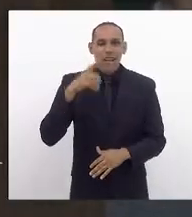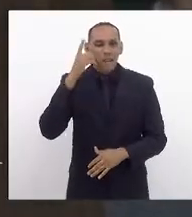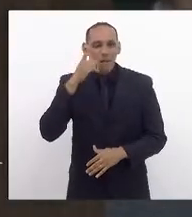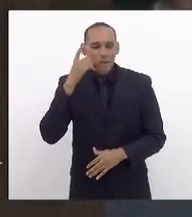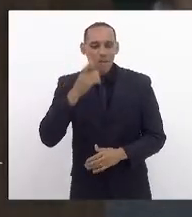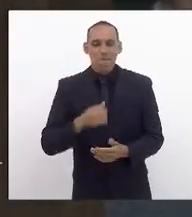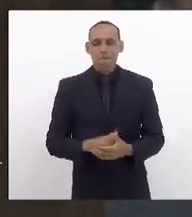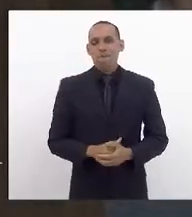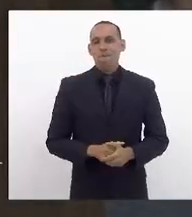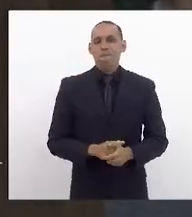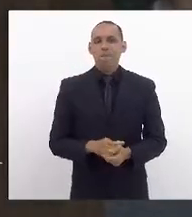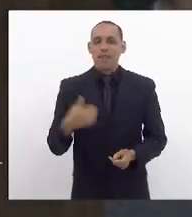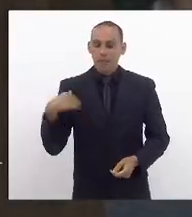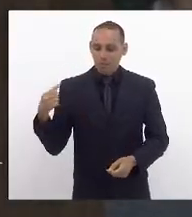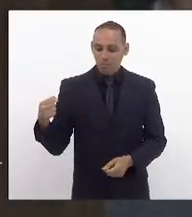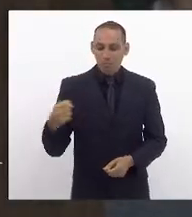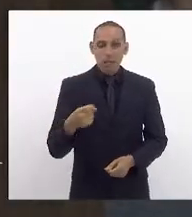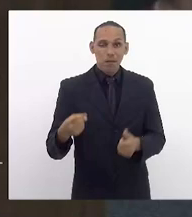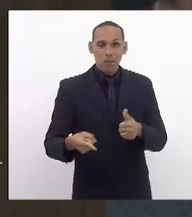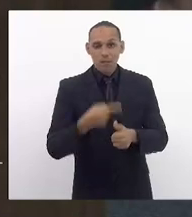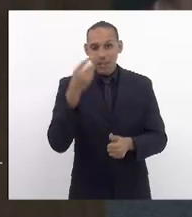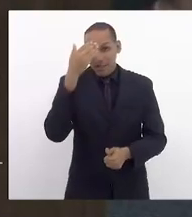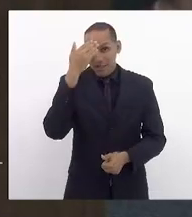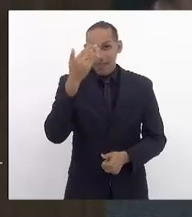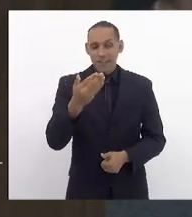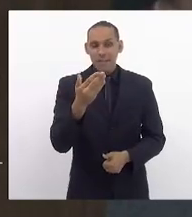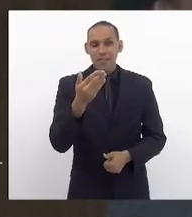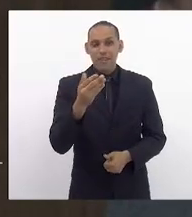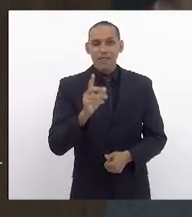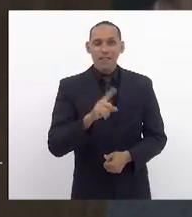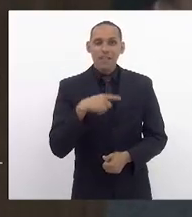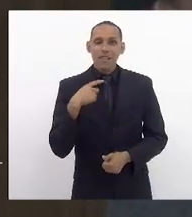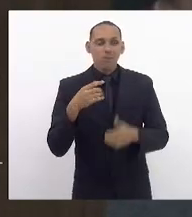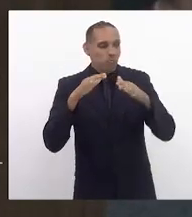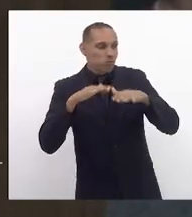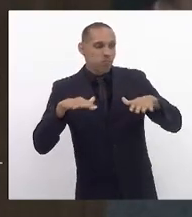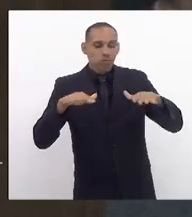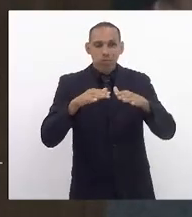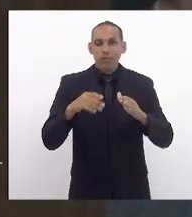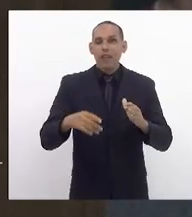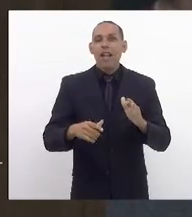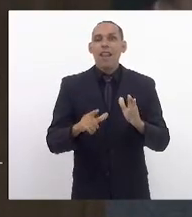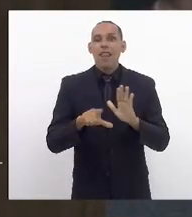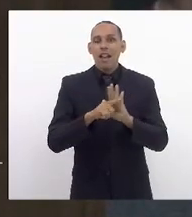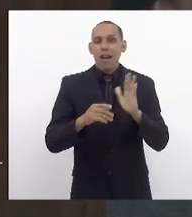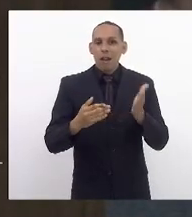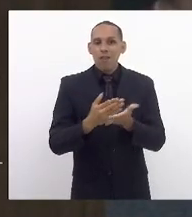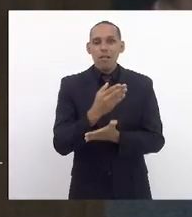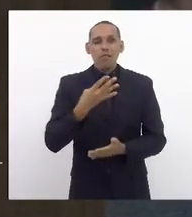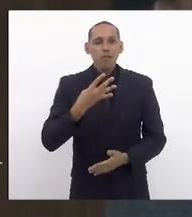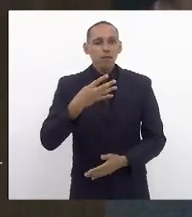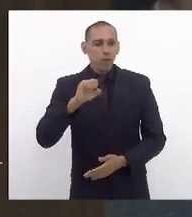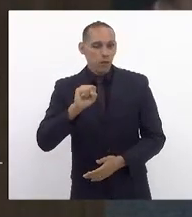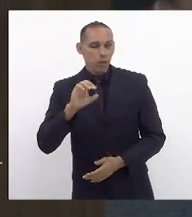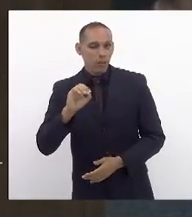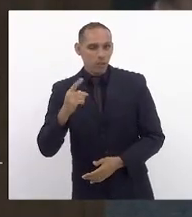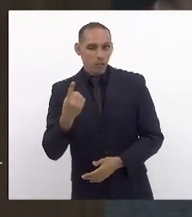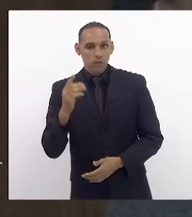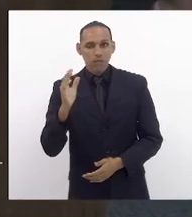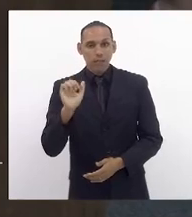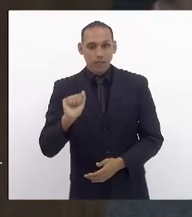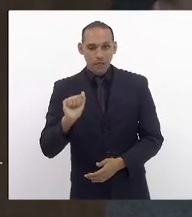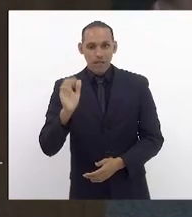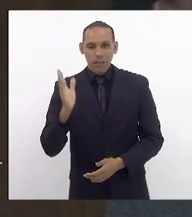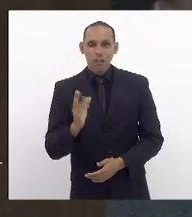deputadas, eu vim aqui primeiramente agradecer aos nossos pares pela aprovação da Lei 4801-A de 2021, de